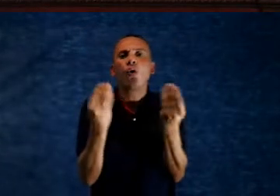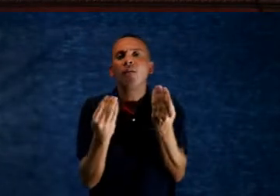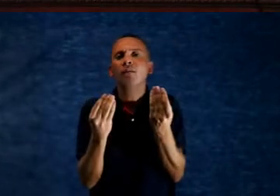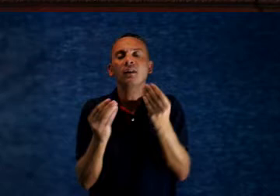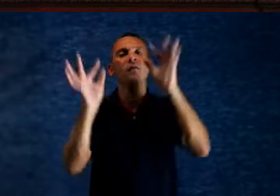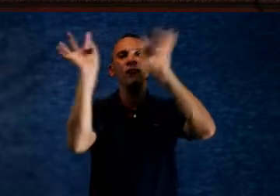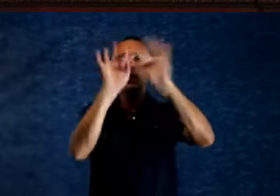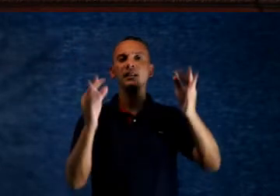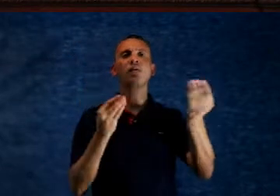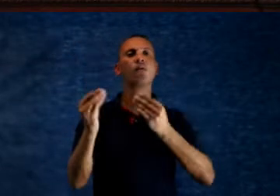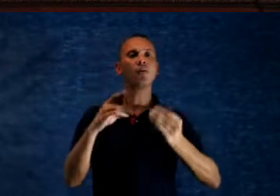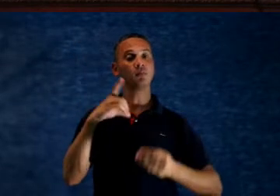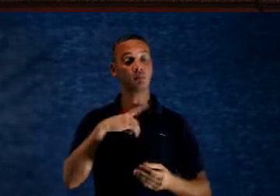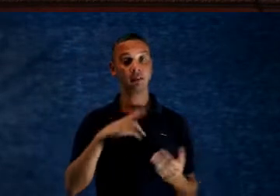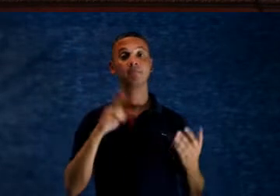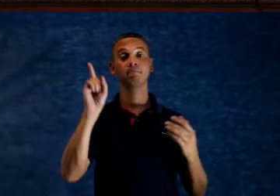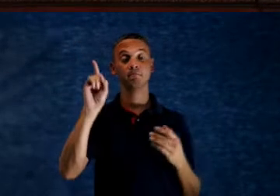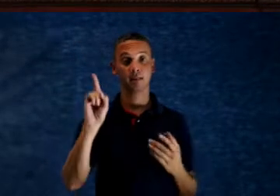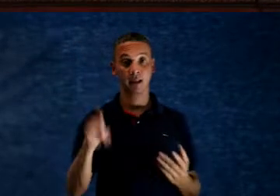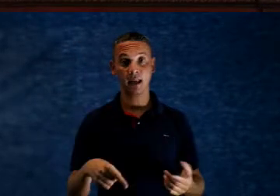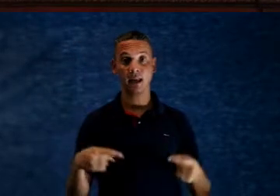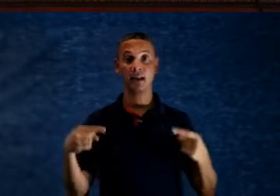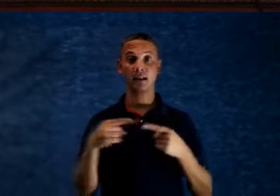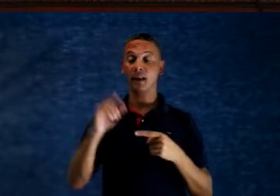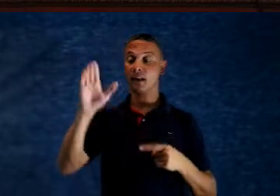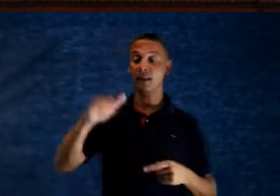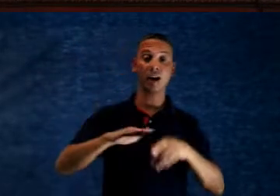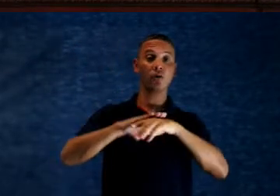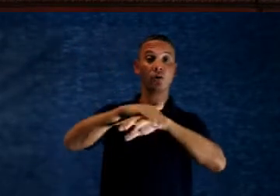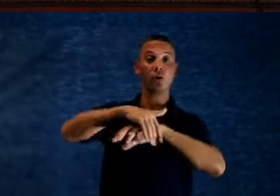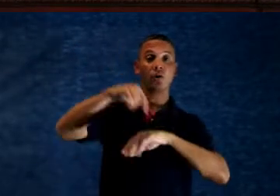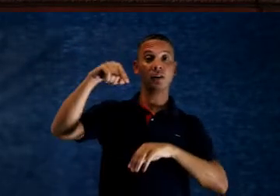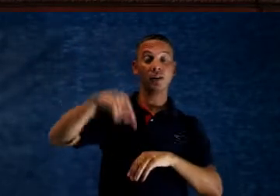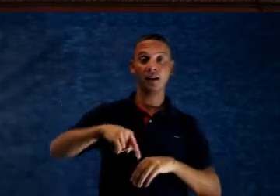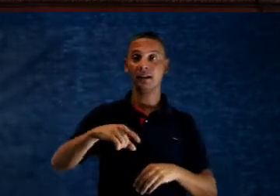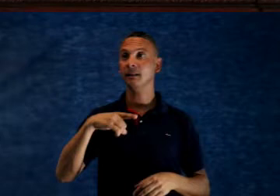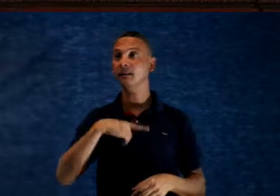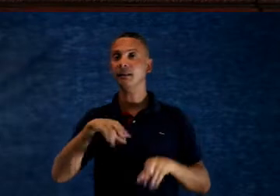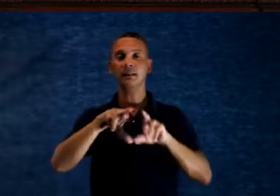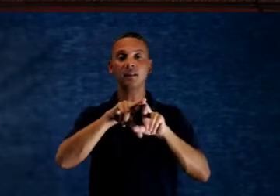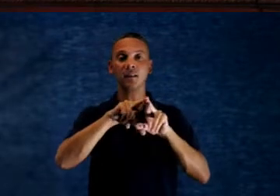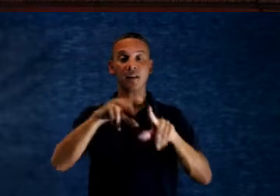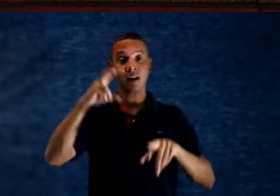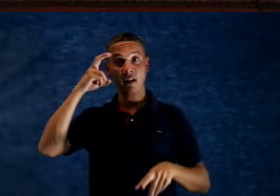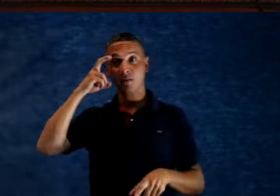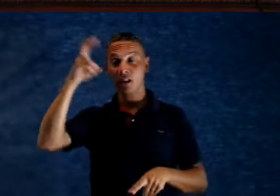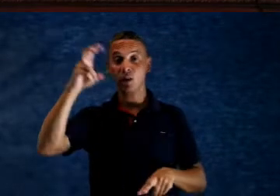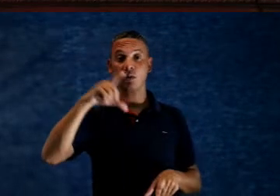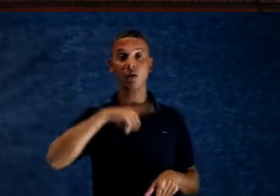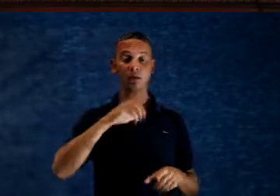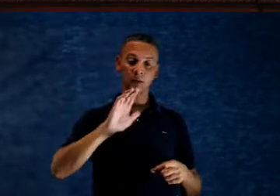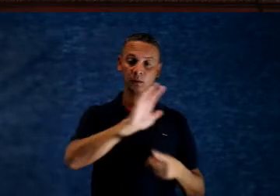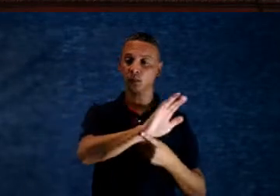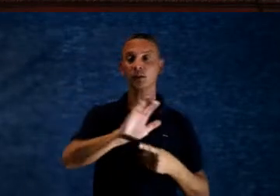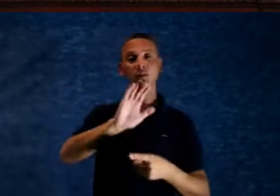de ser feliz. Então, esta é uma tarde e noite de celebração de uma grande intelectual que integra